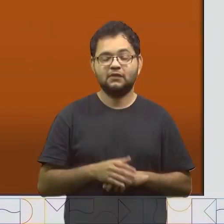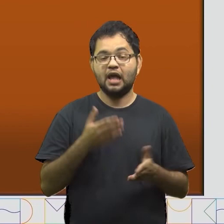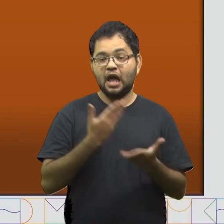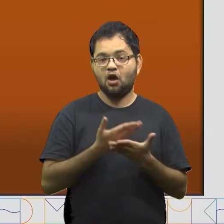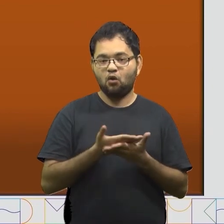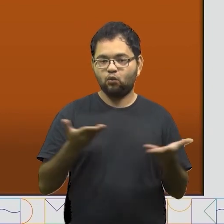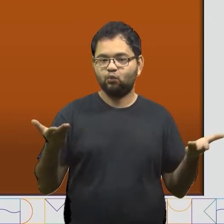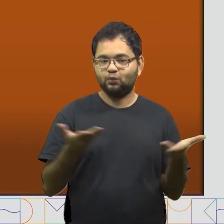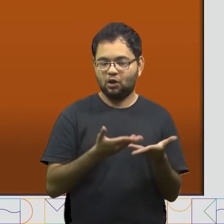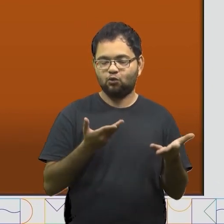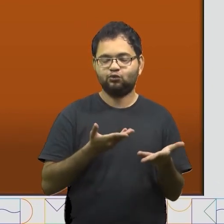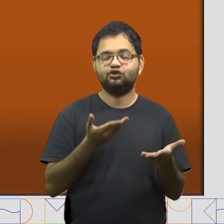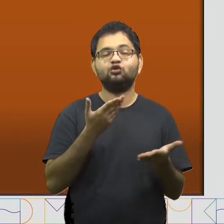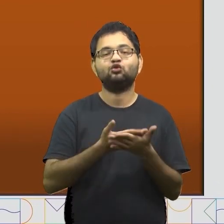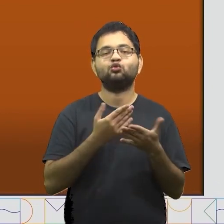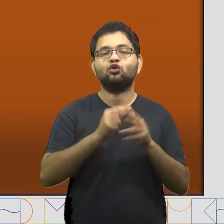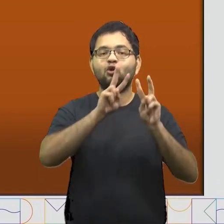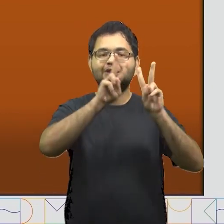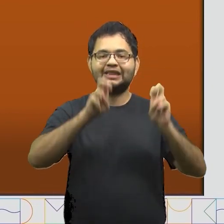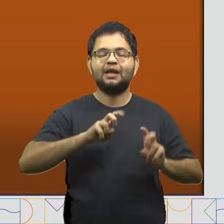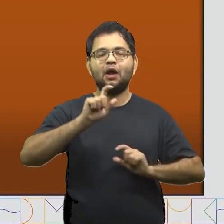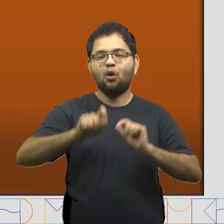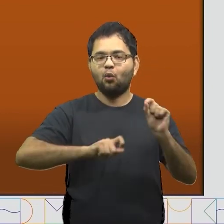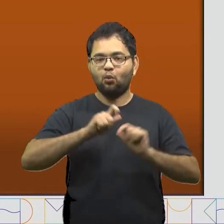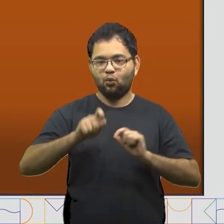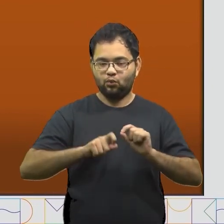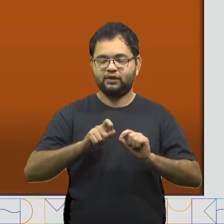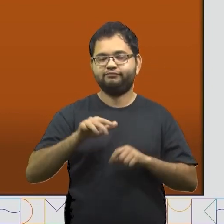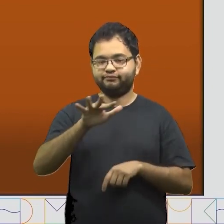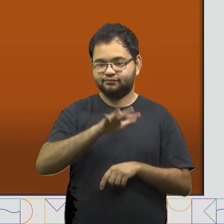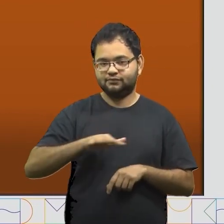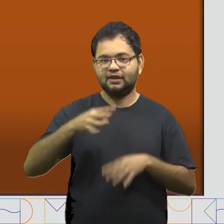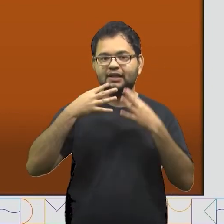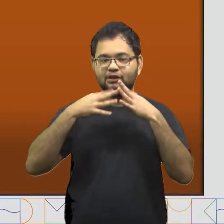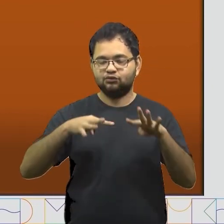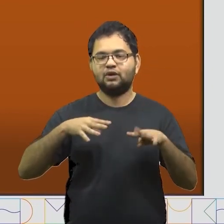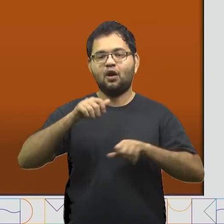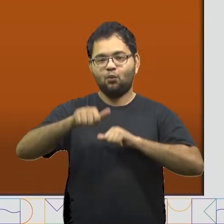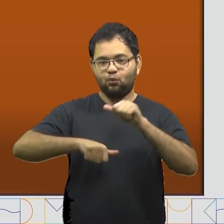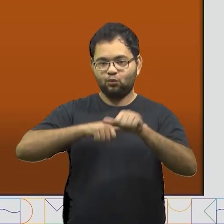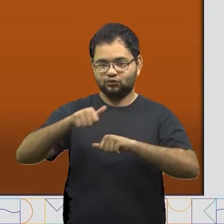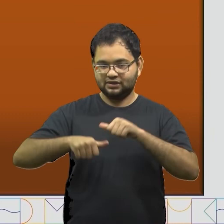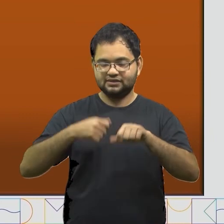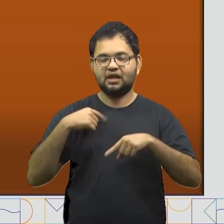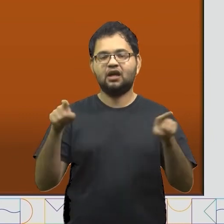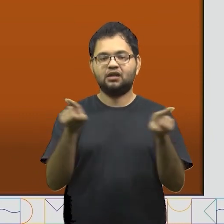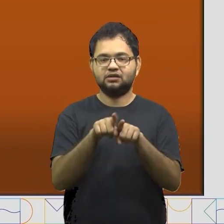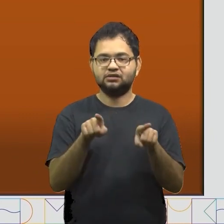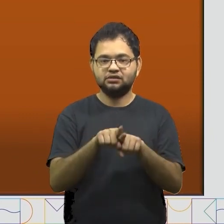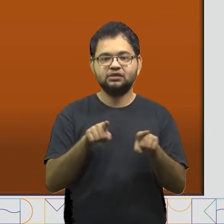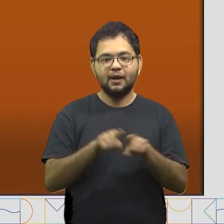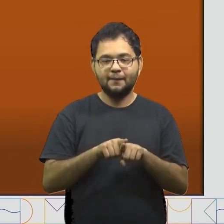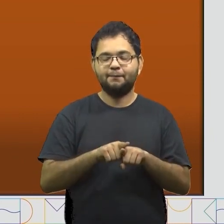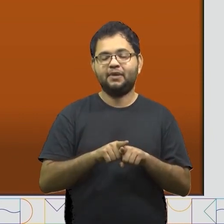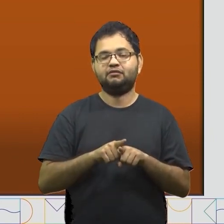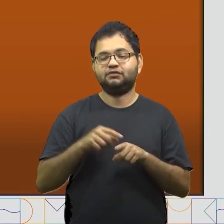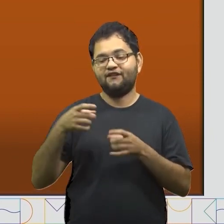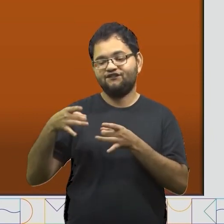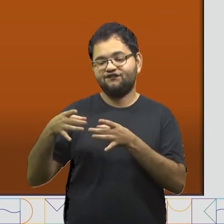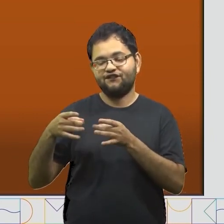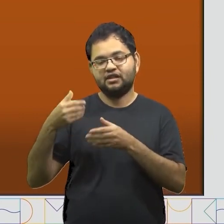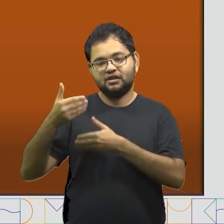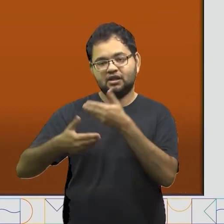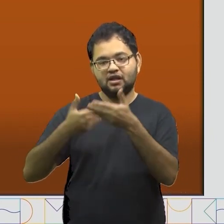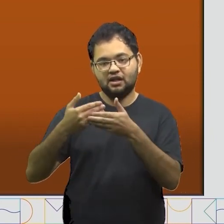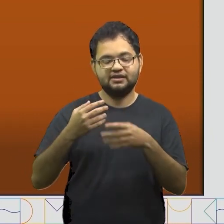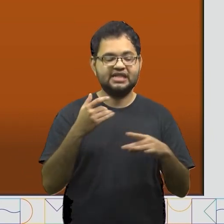e na nossa aula de hoje tratamos sobre as transformações do Meio natural com o desenvolvimento do Comércio EA dinâmica